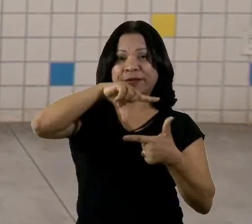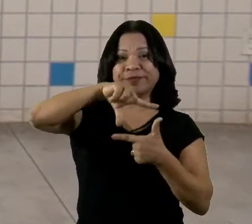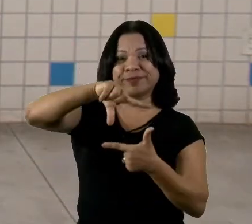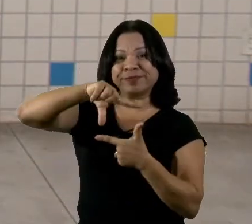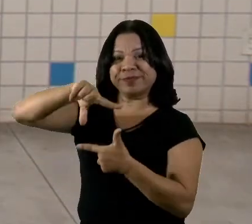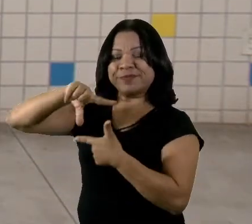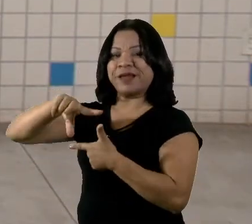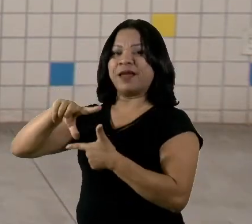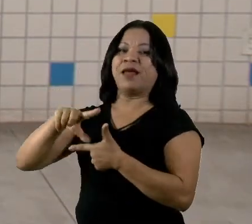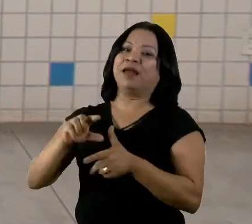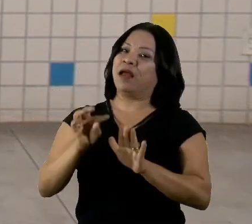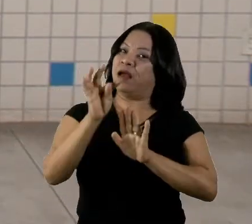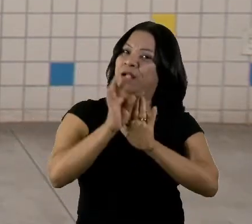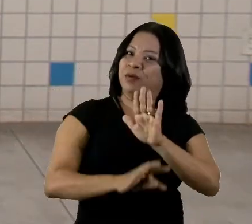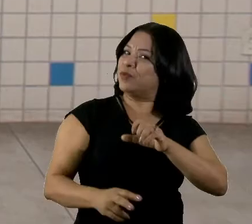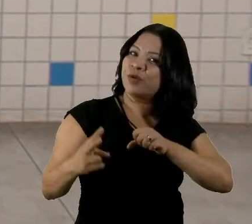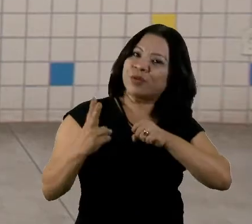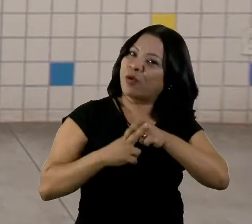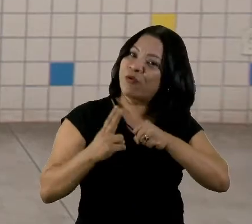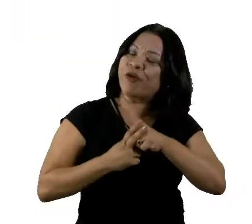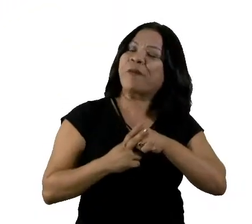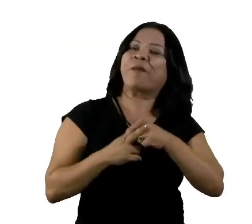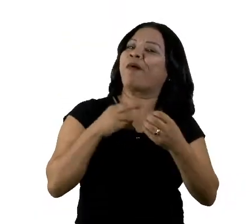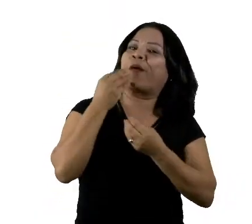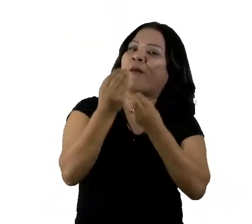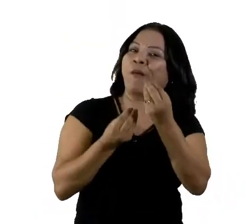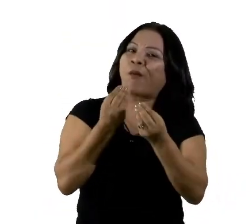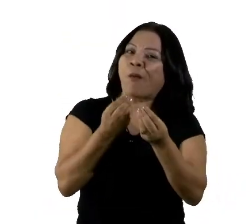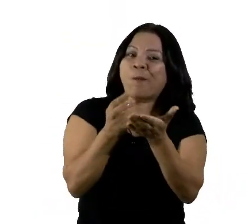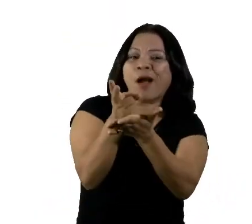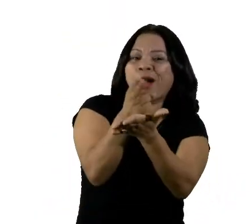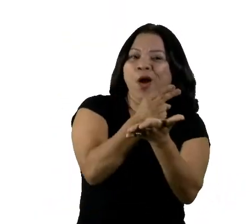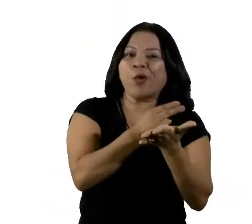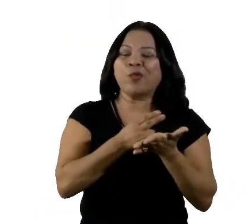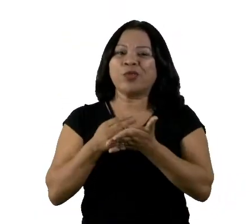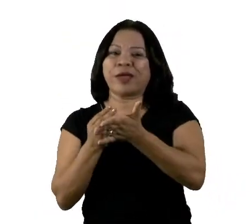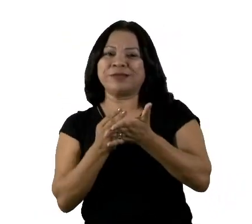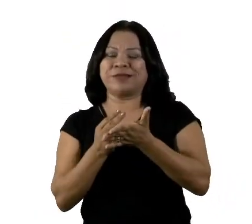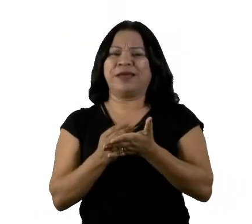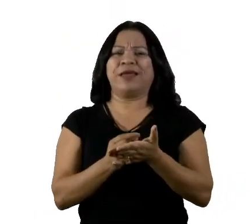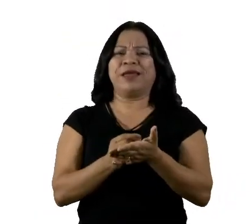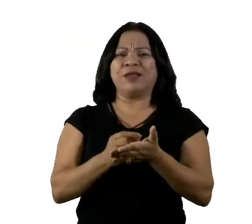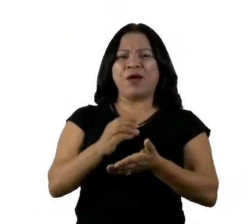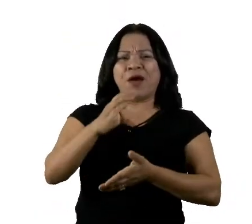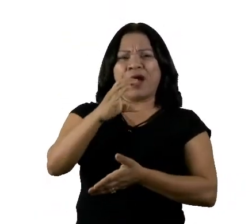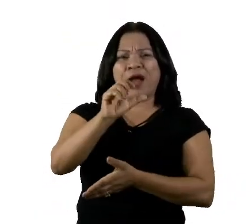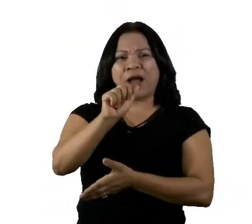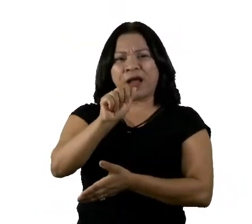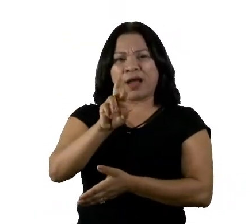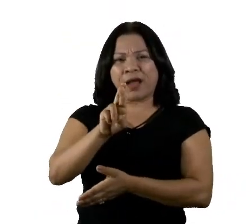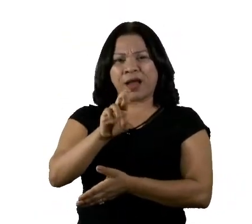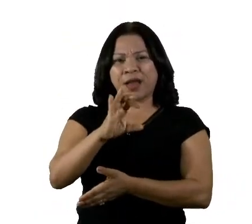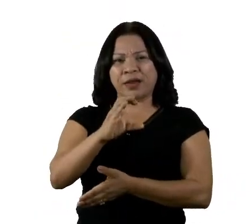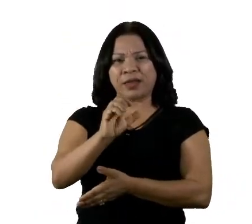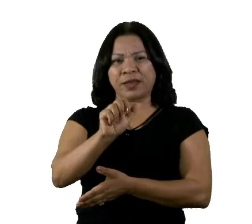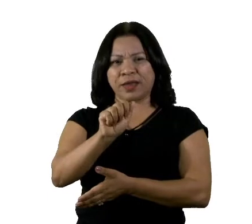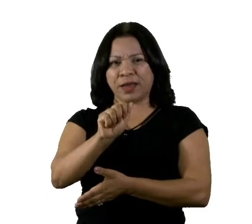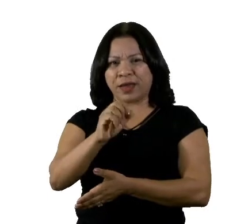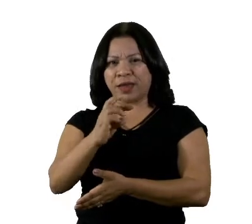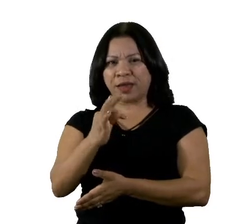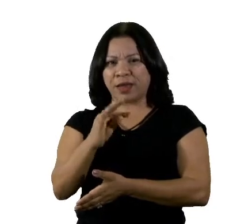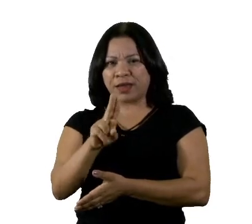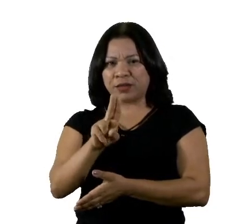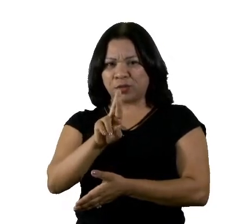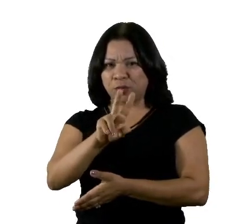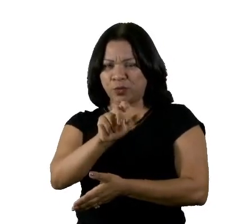carga e isso veio da caricatura. O que é caricatura? De maneira geral, a caricatura é um desenho